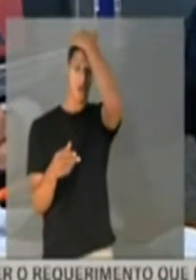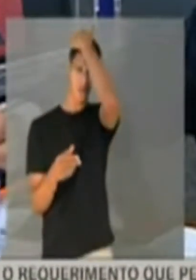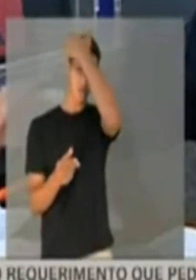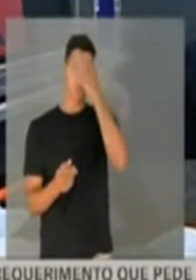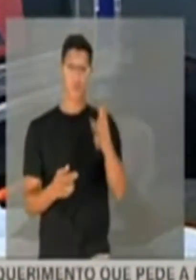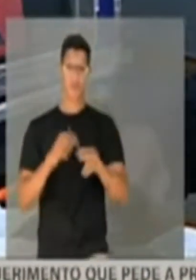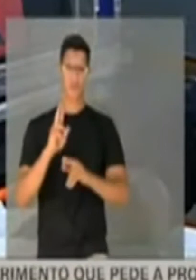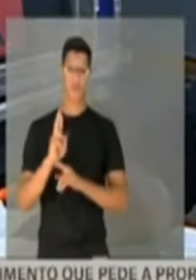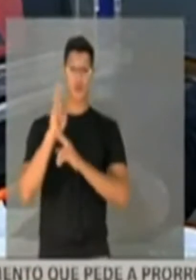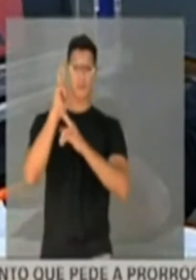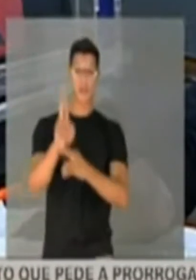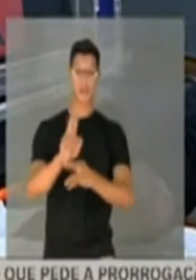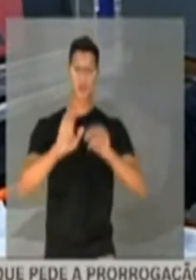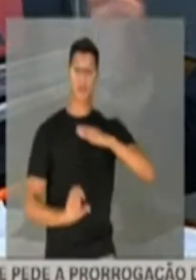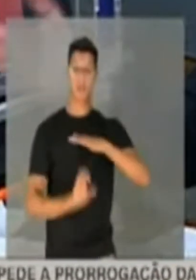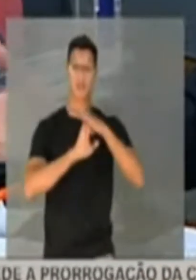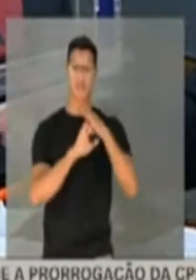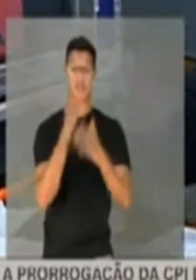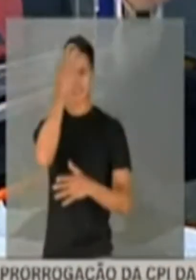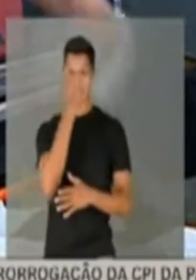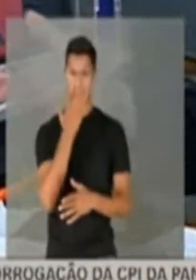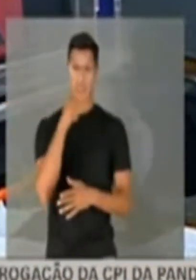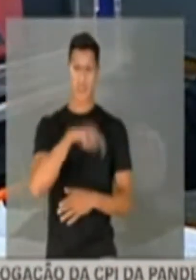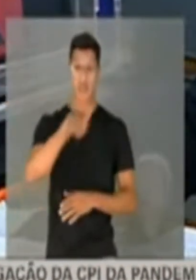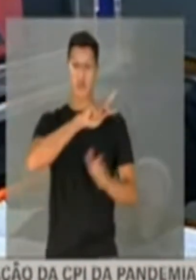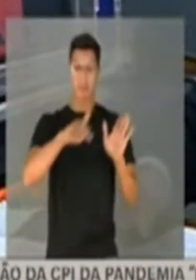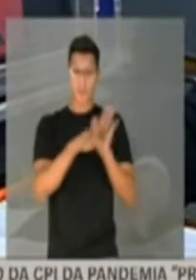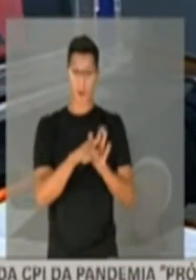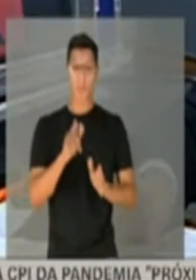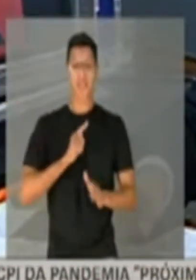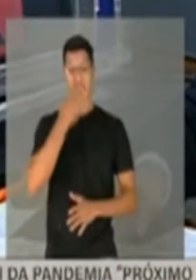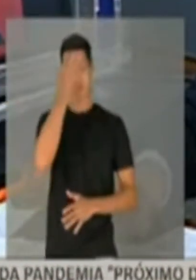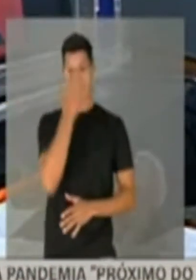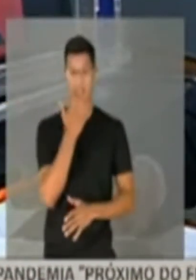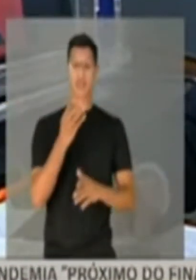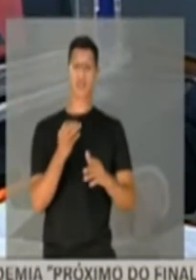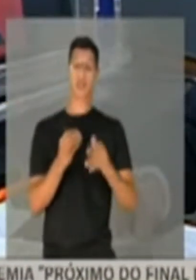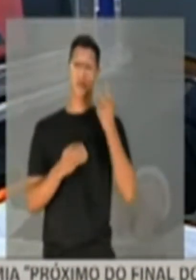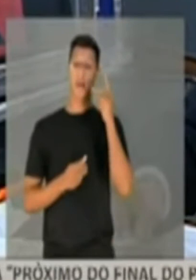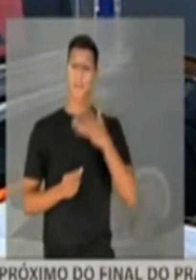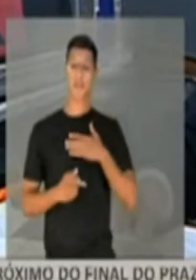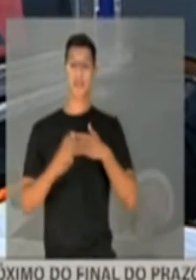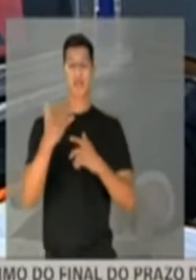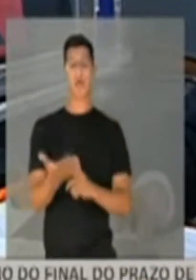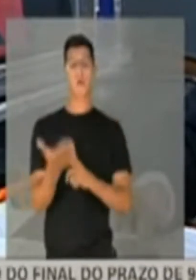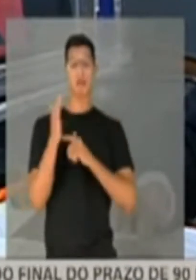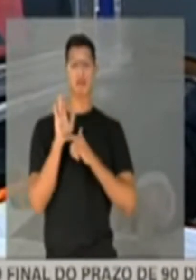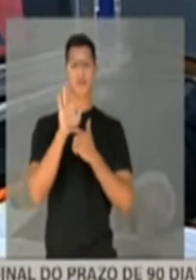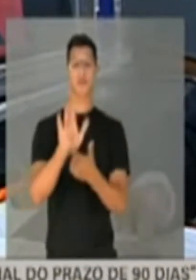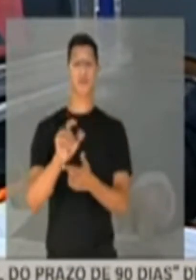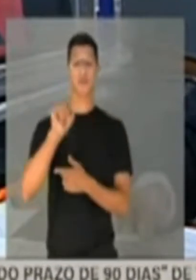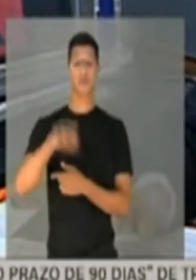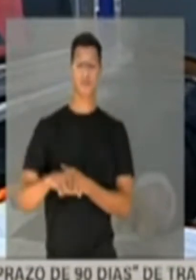como representante de uma empresa com seriedade, ele próprio tendo seriedade. E, para mim, é a demonstração do que